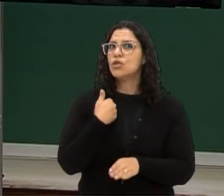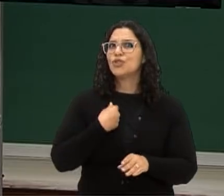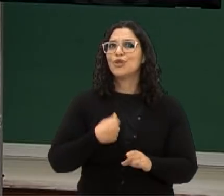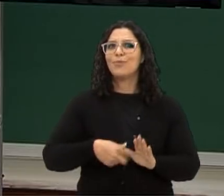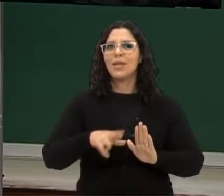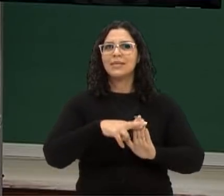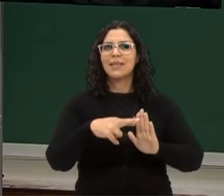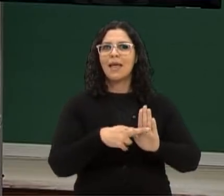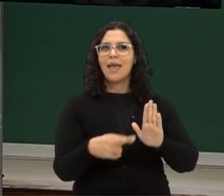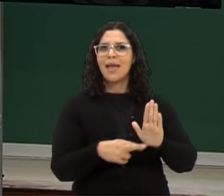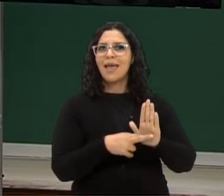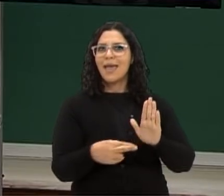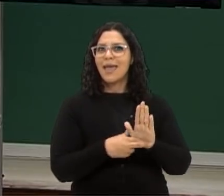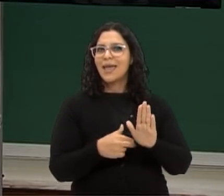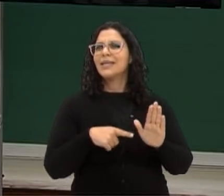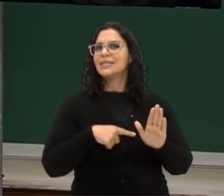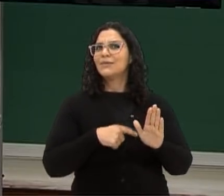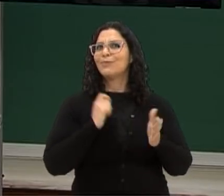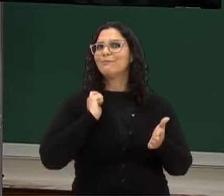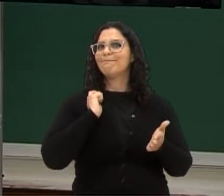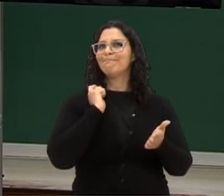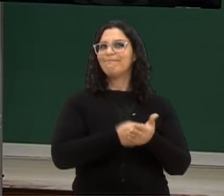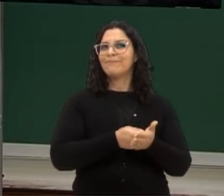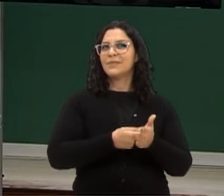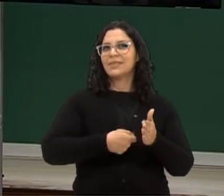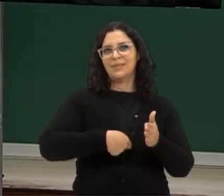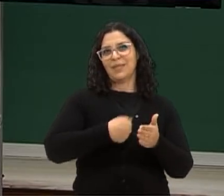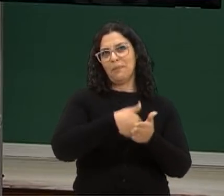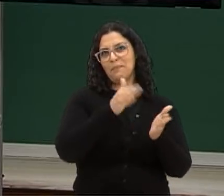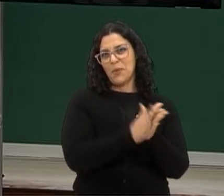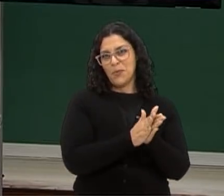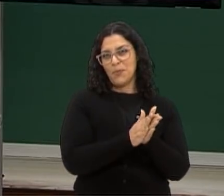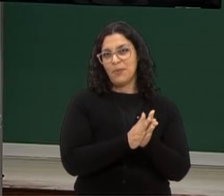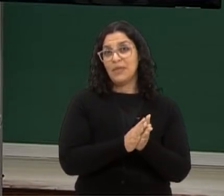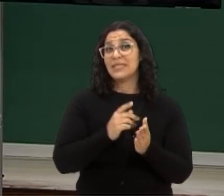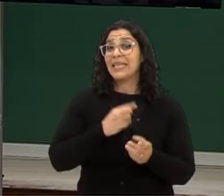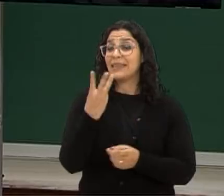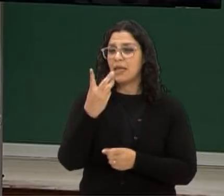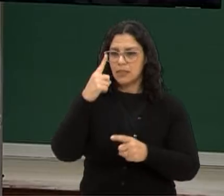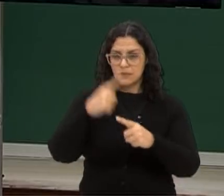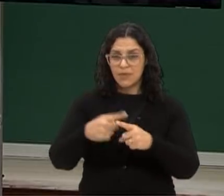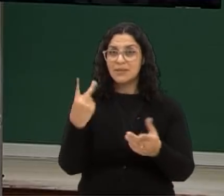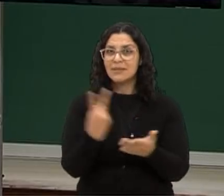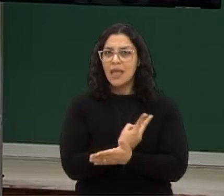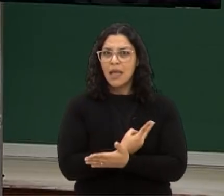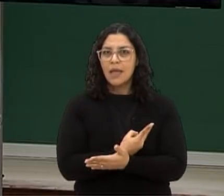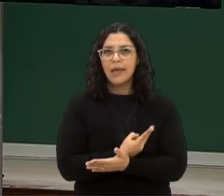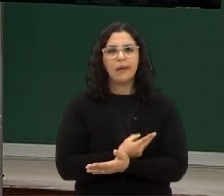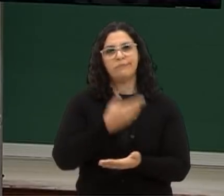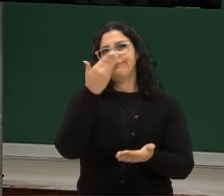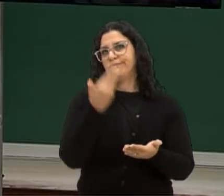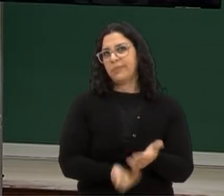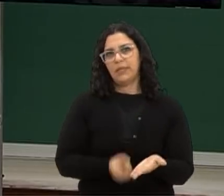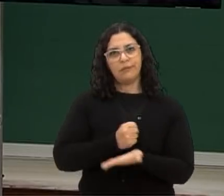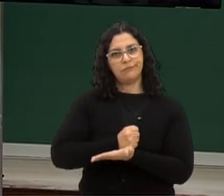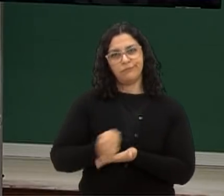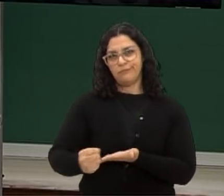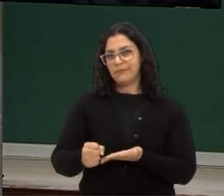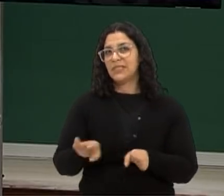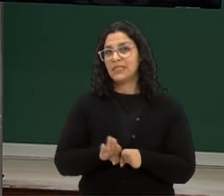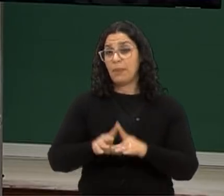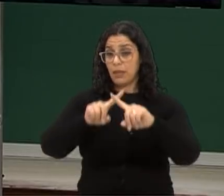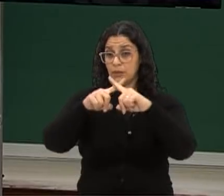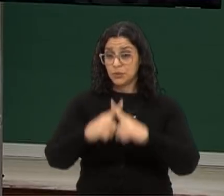punições. Lembra lá que, principalmente nos campeonatos, que você errou 3 vezes, você é eliminado da partida, né? Ou no campeonato,